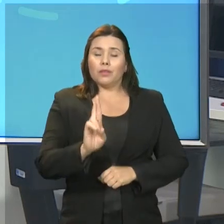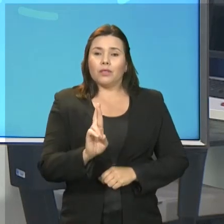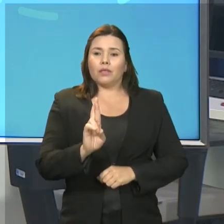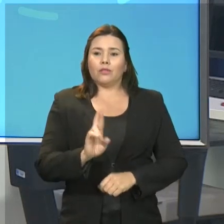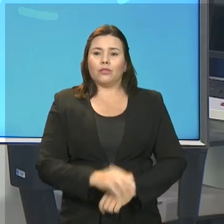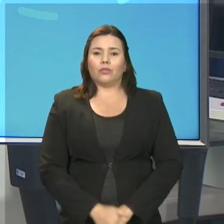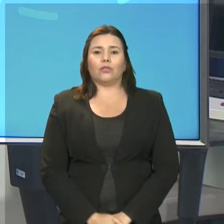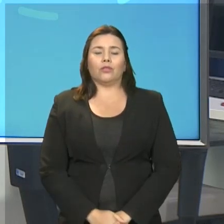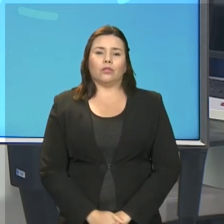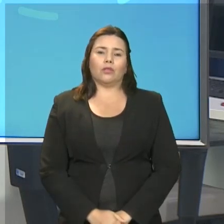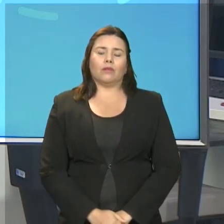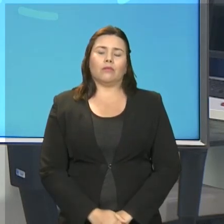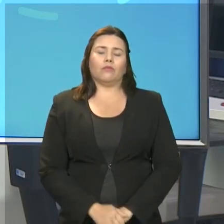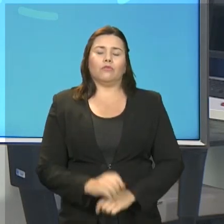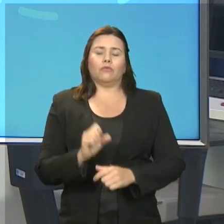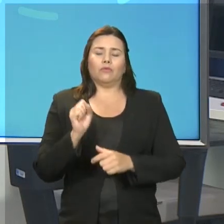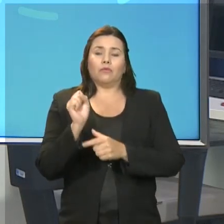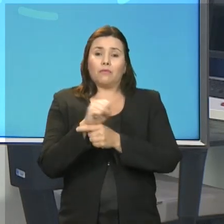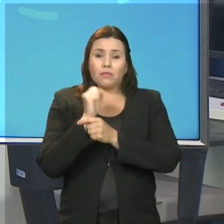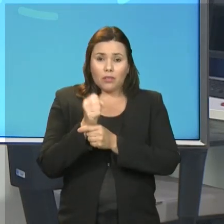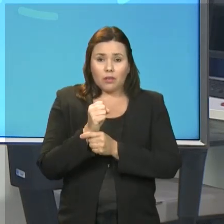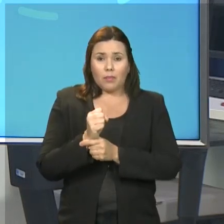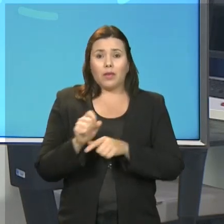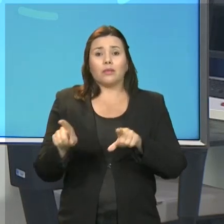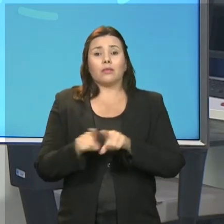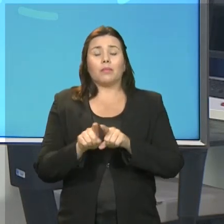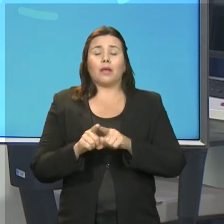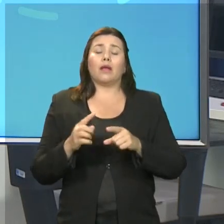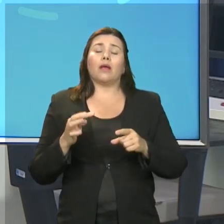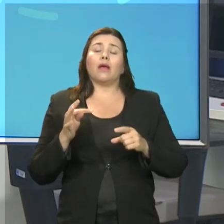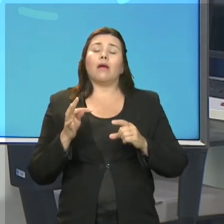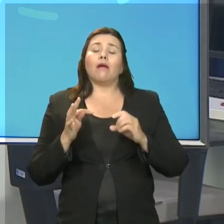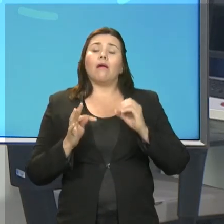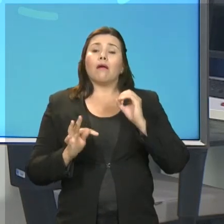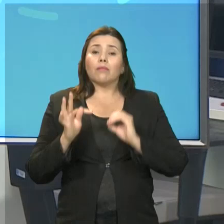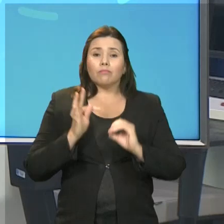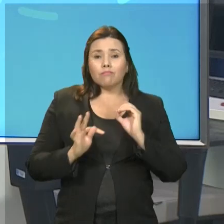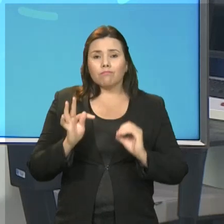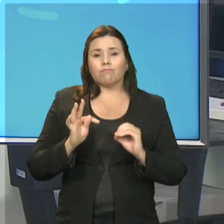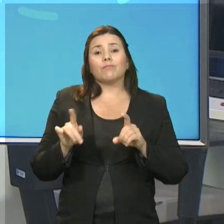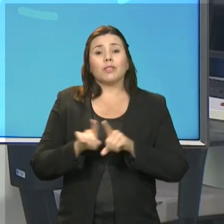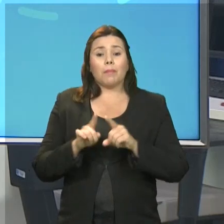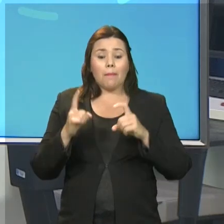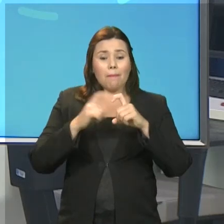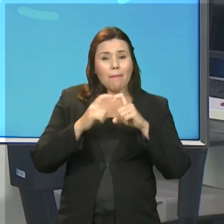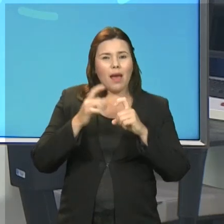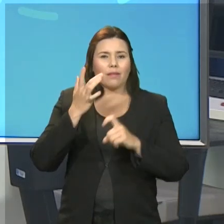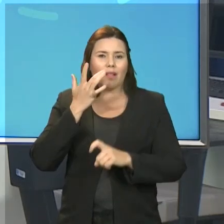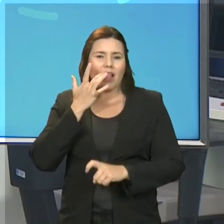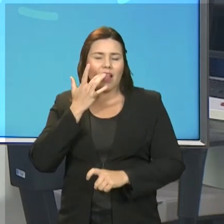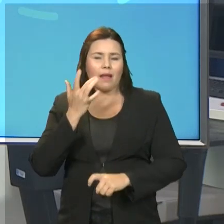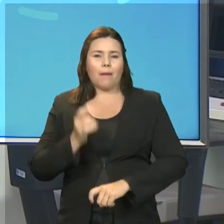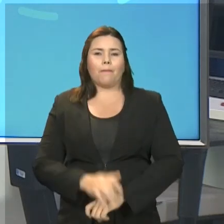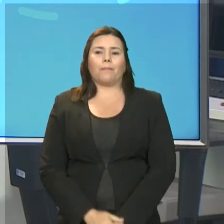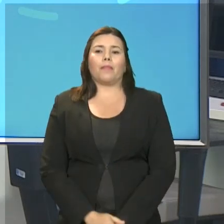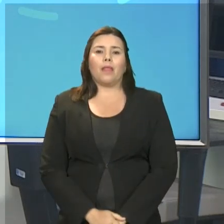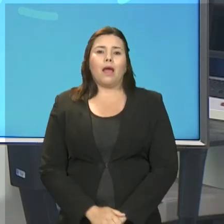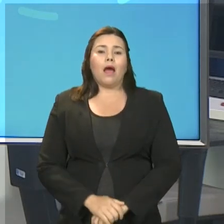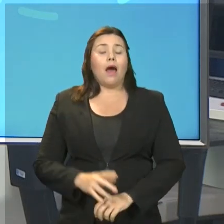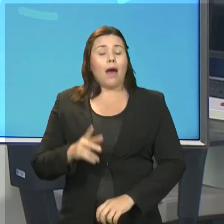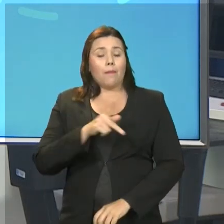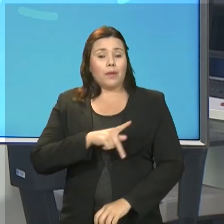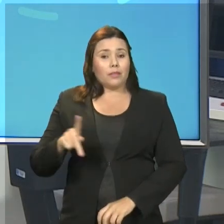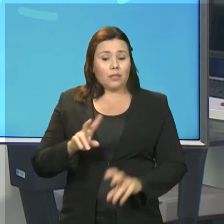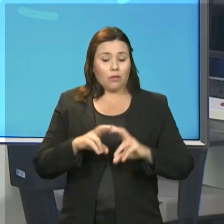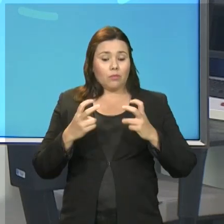dos fisioterapeutas, terapeutas ocupacionais e também odontólogos. A presidente da Comissão de Saúde da Assembleia Legislativa é a